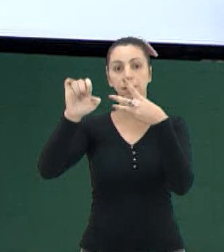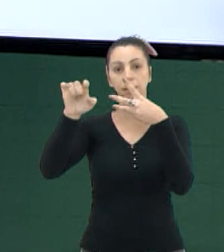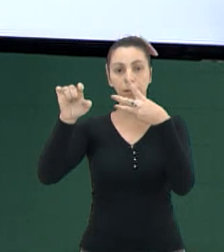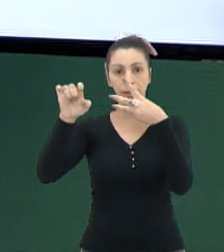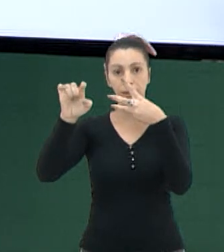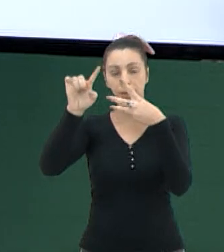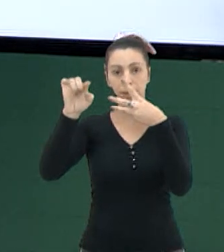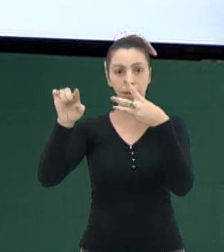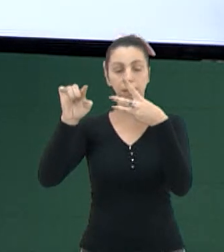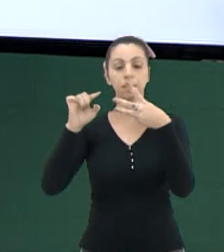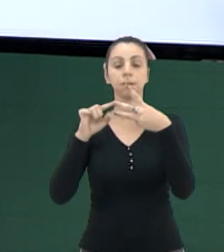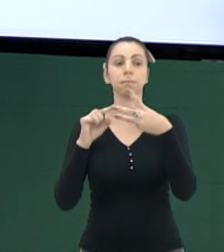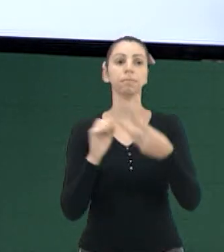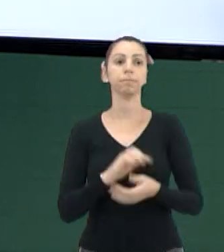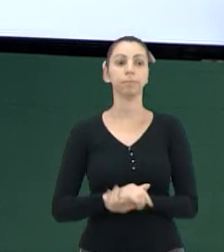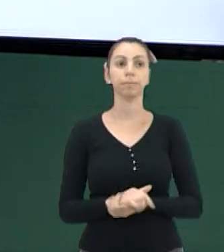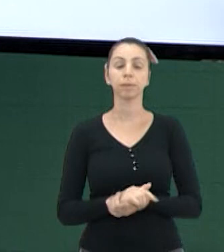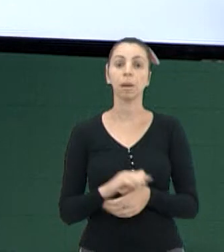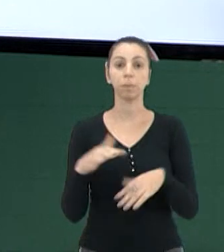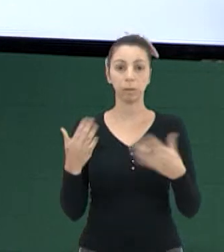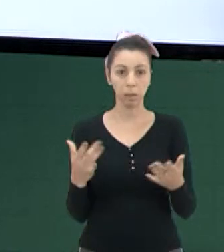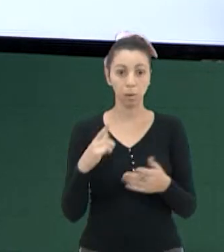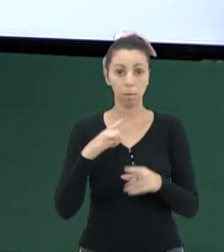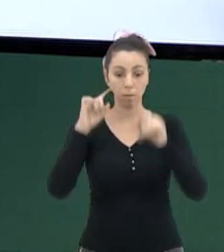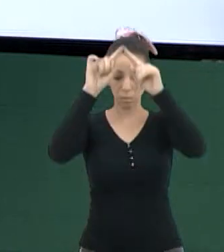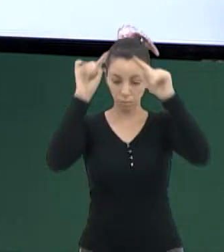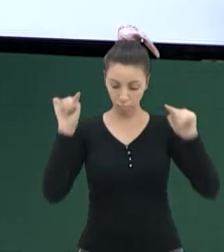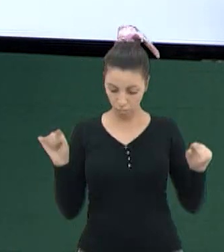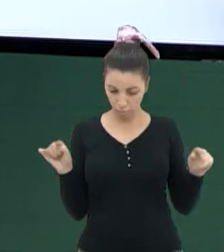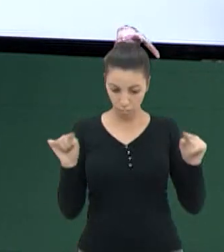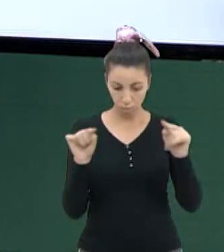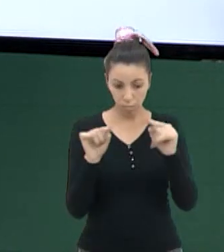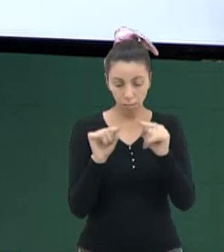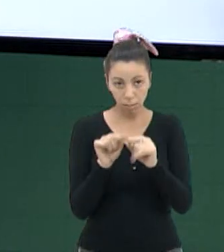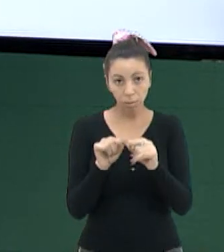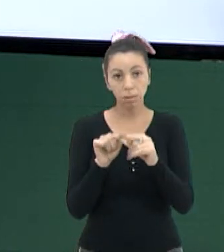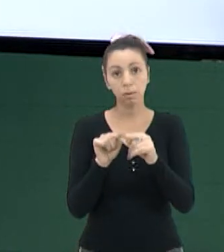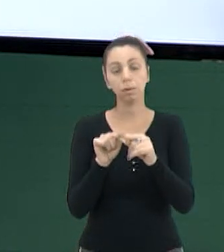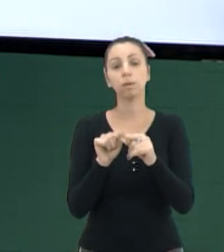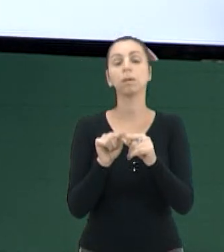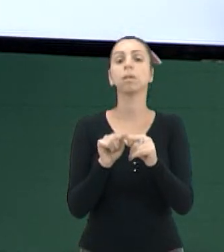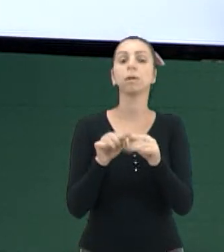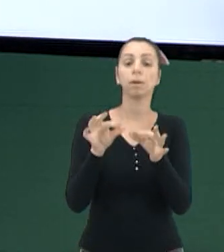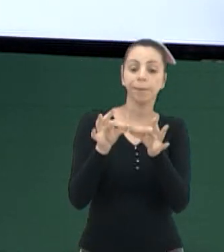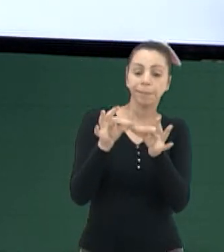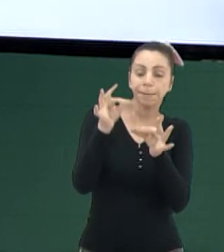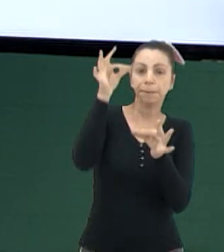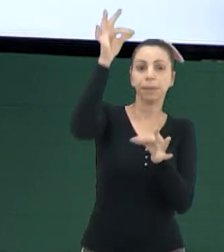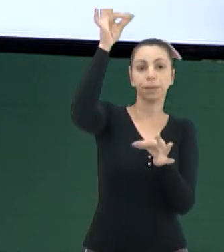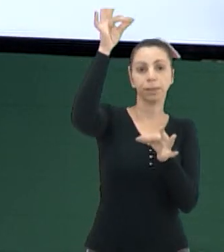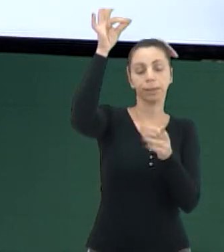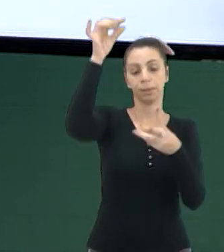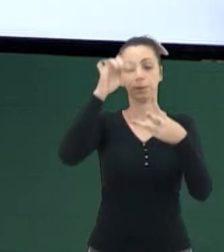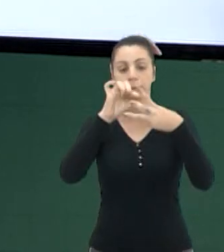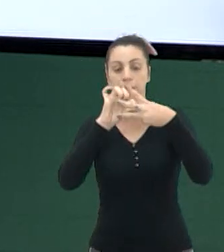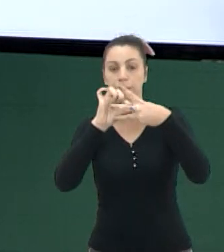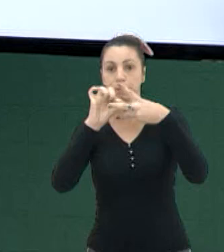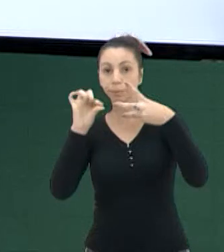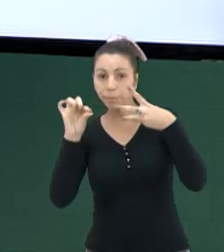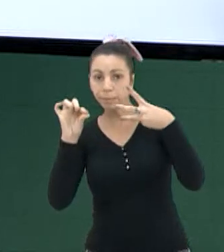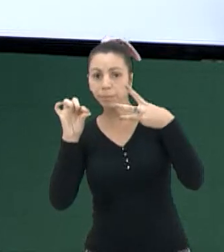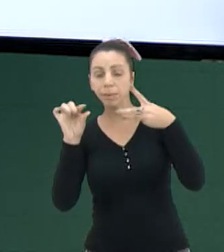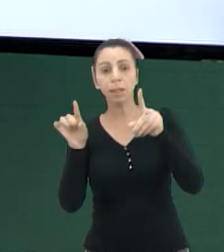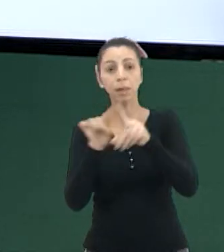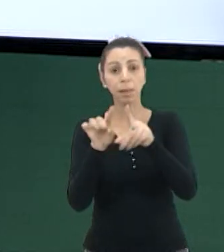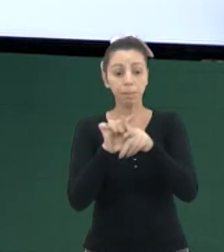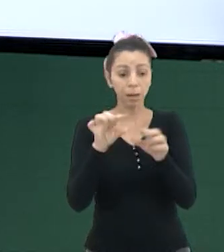triângulos isósceles, eu sei que a mediana que nós já vimos, a bissetriz que nós já vimos e a altura que também